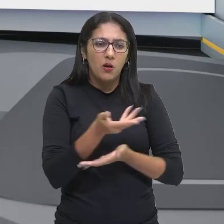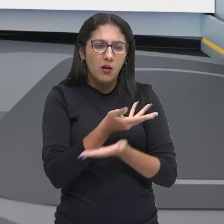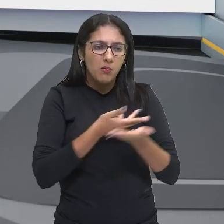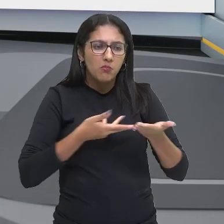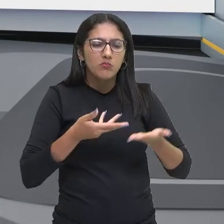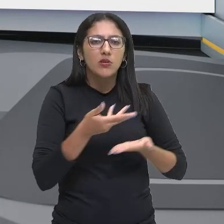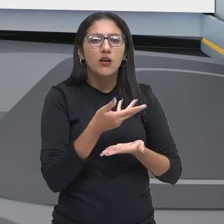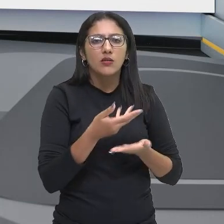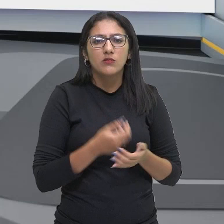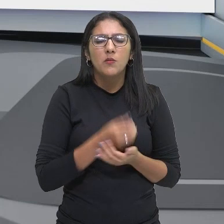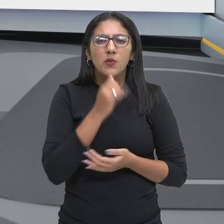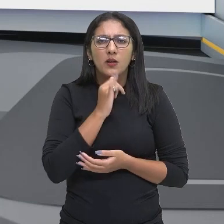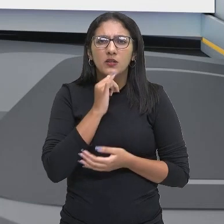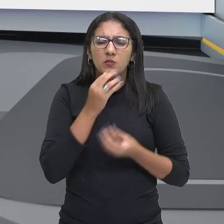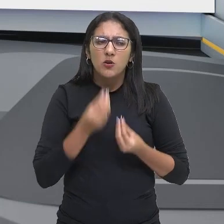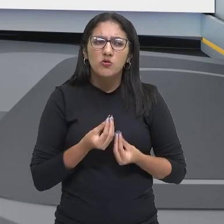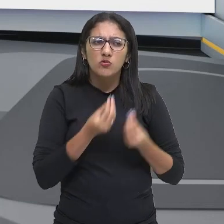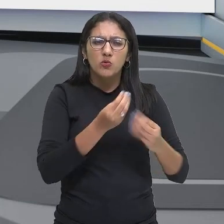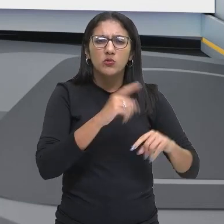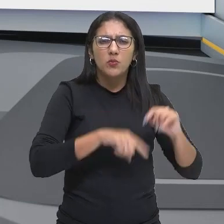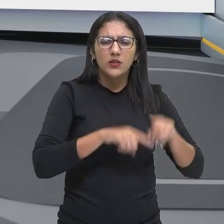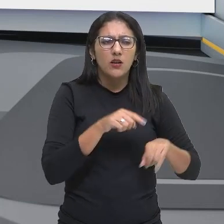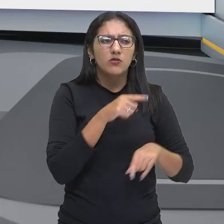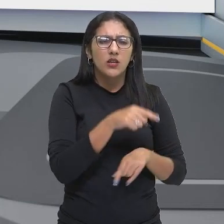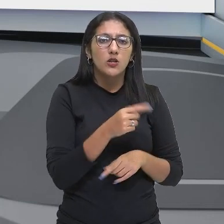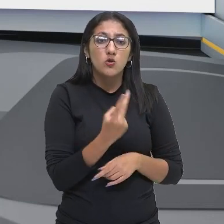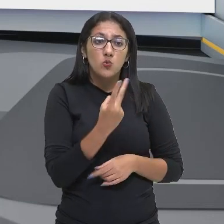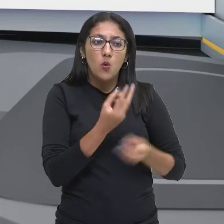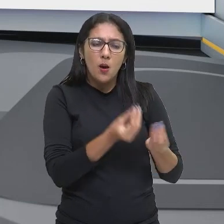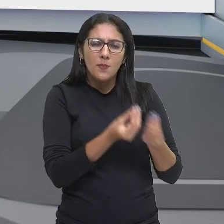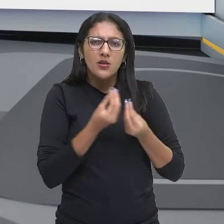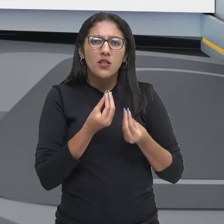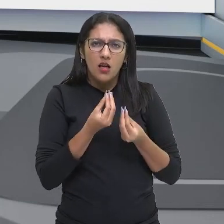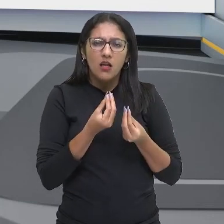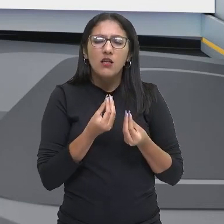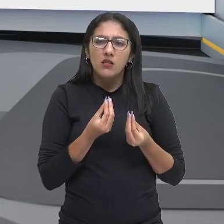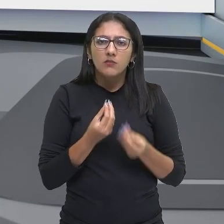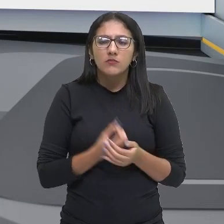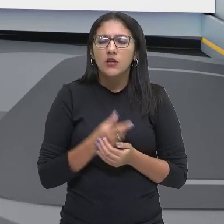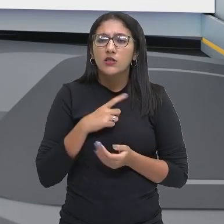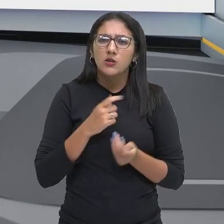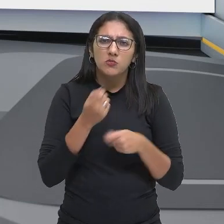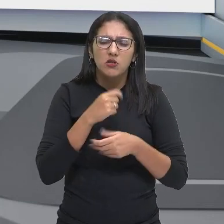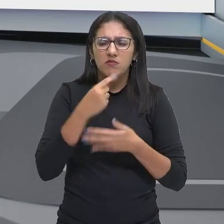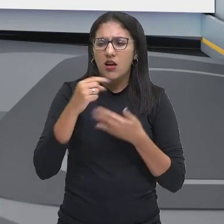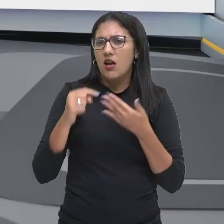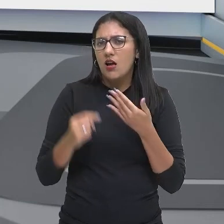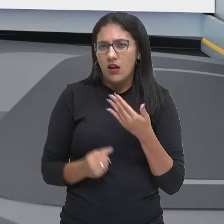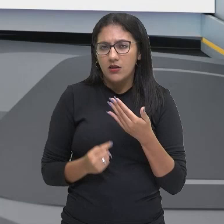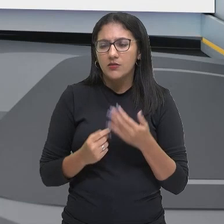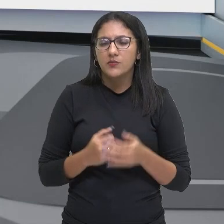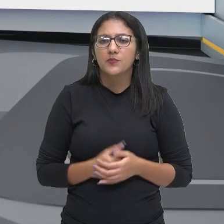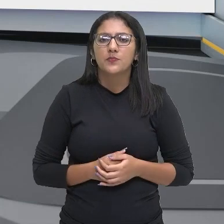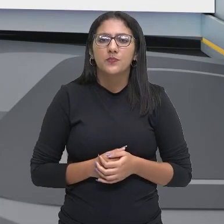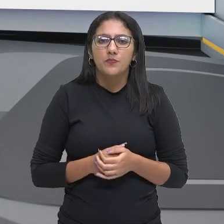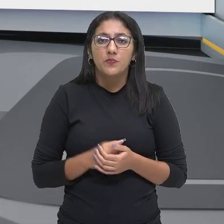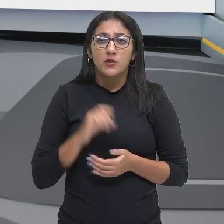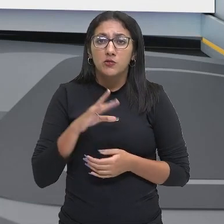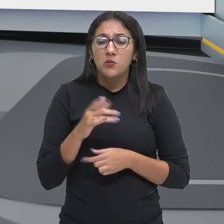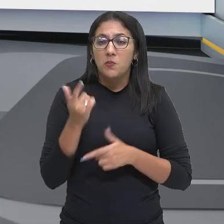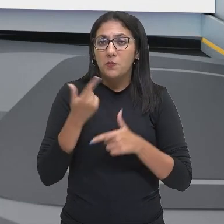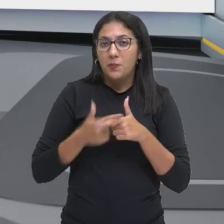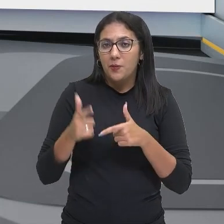interessam, né? Olha, eu te dou essa arma e você me dá essas duas aí, e assim sucessivamente. Você pode fazer outros tipos de negociações. O problema é